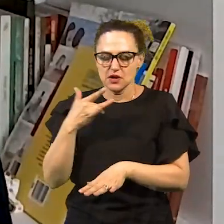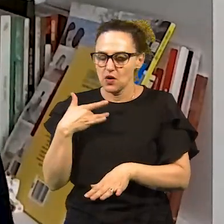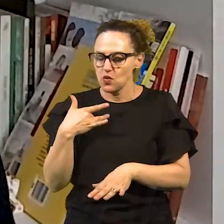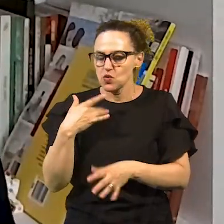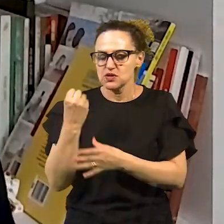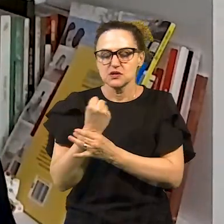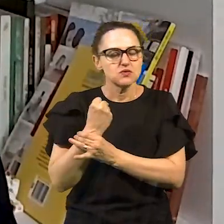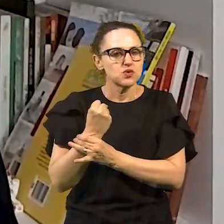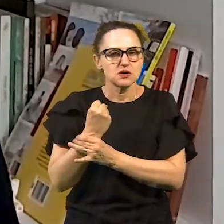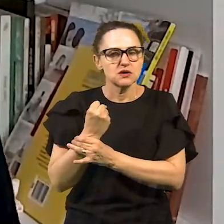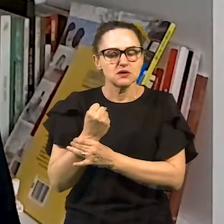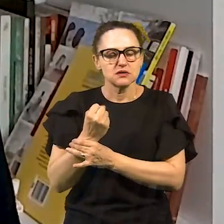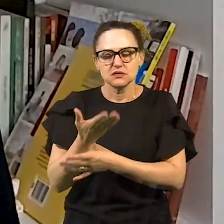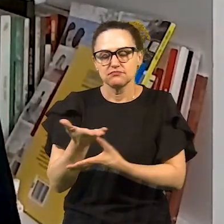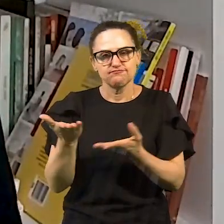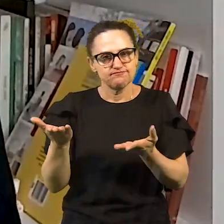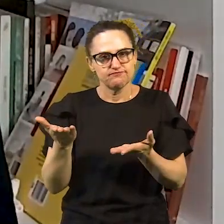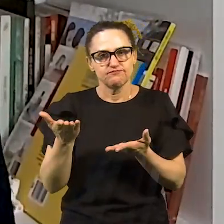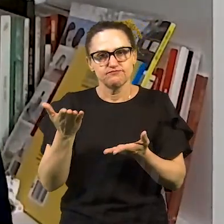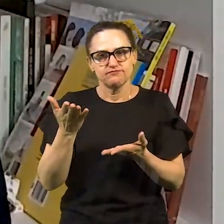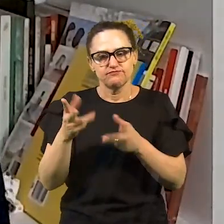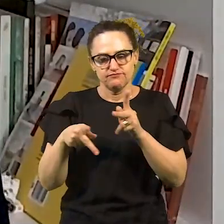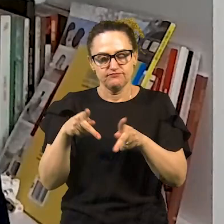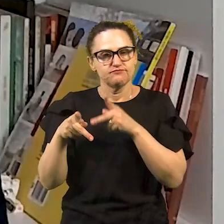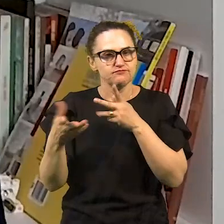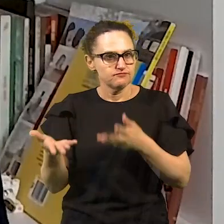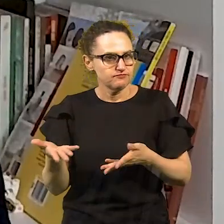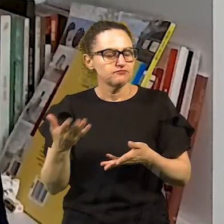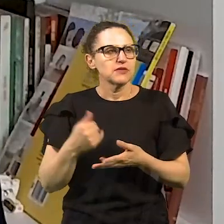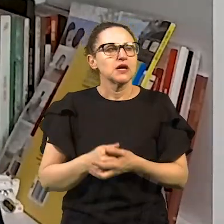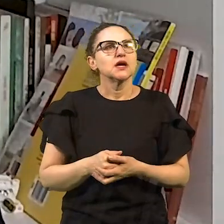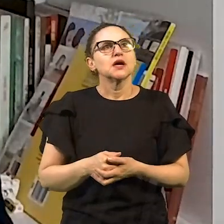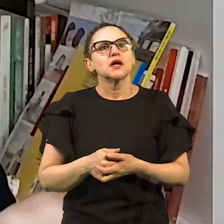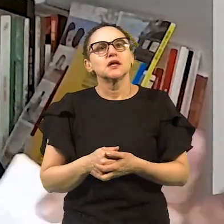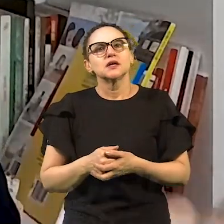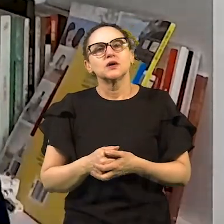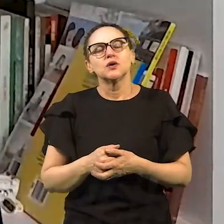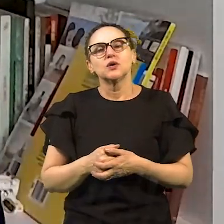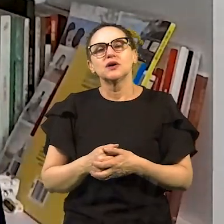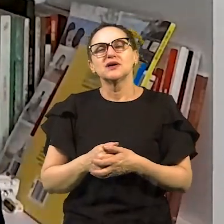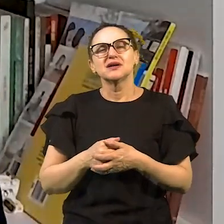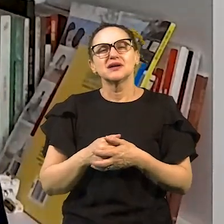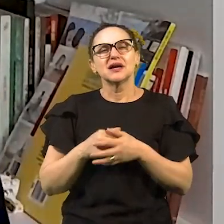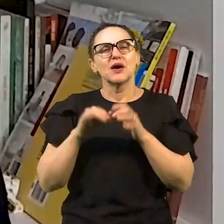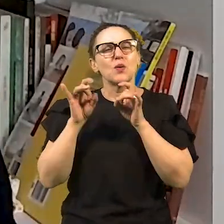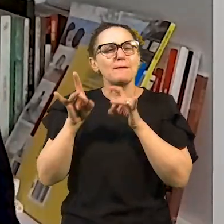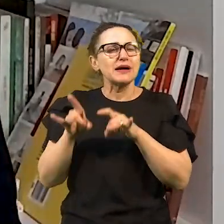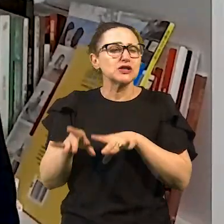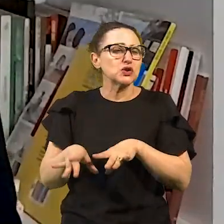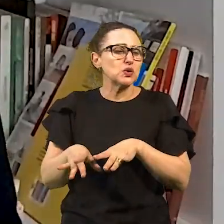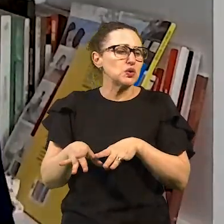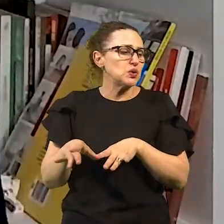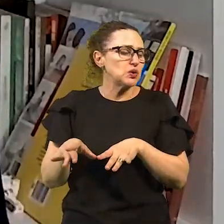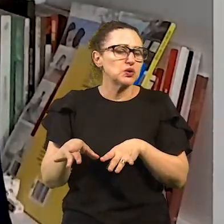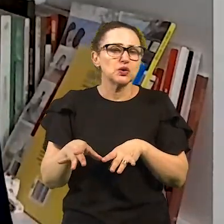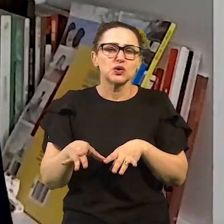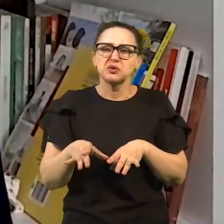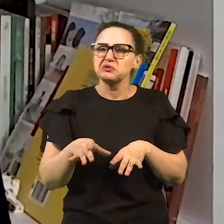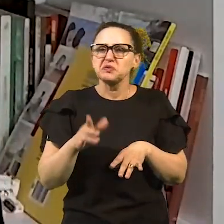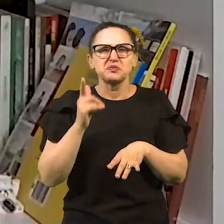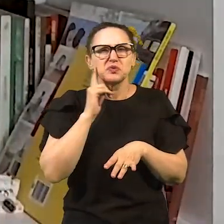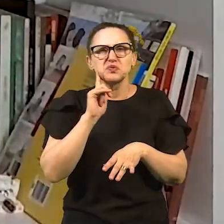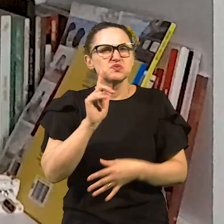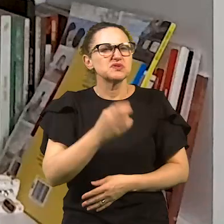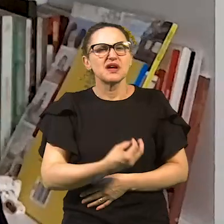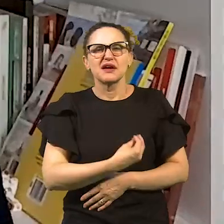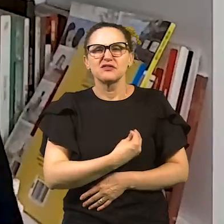pessoas. Então, por conta desse abandono, elas não têm condições de criar muita coisa, nem de viver direito,